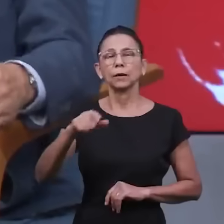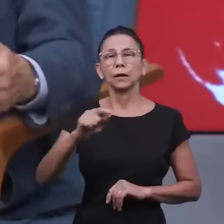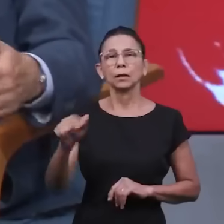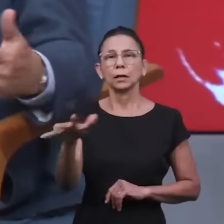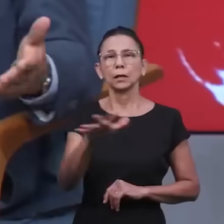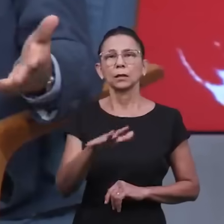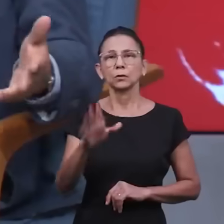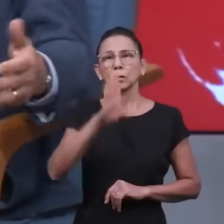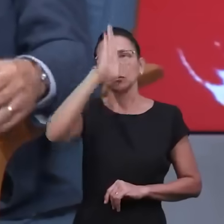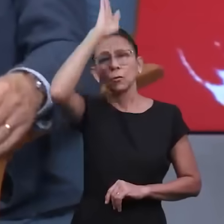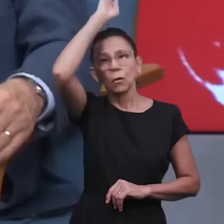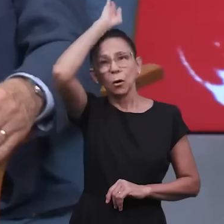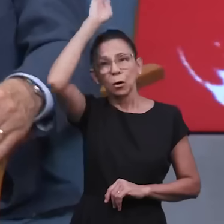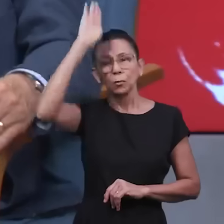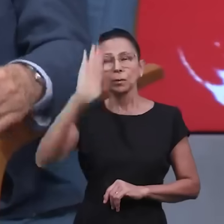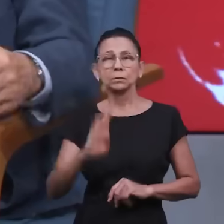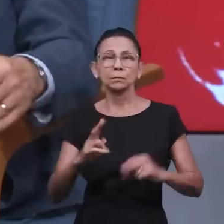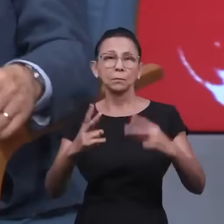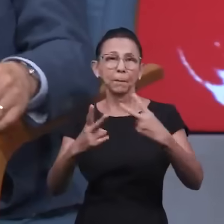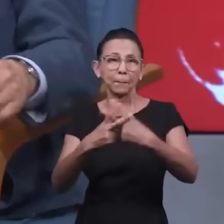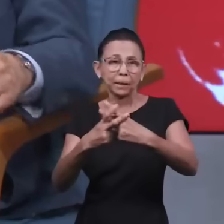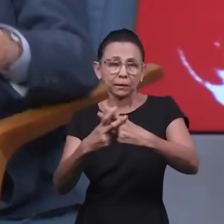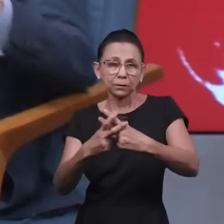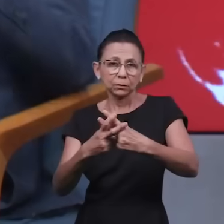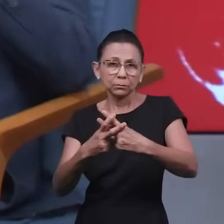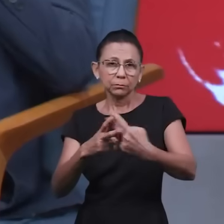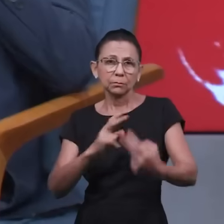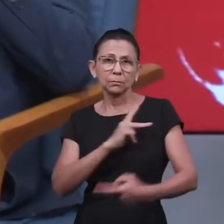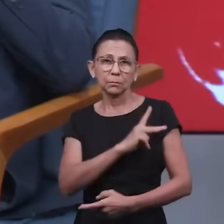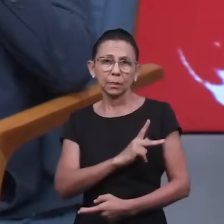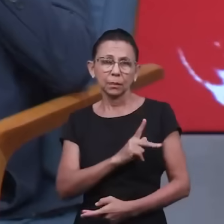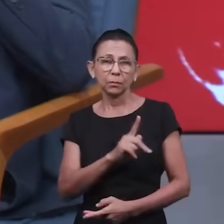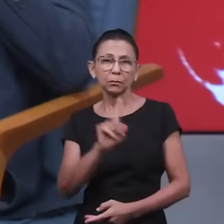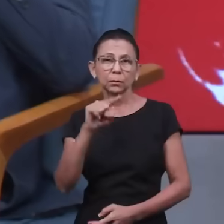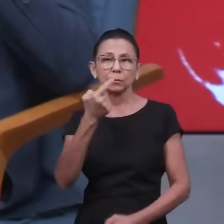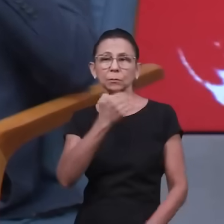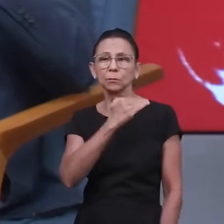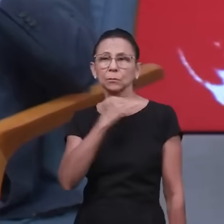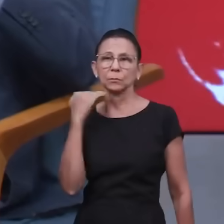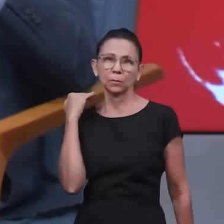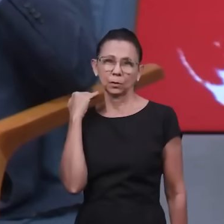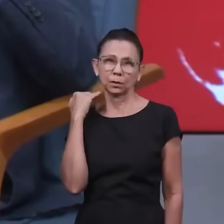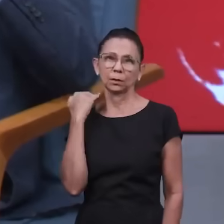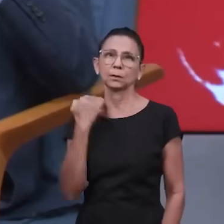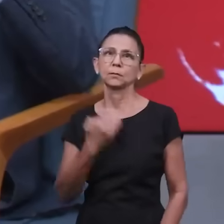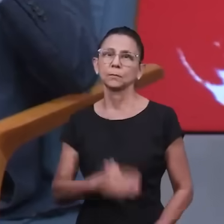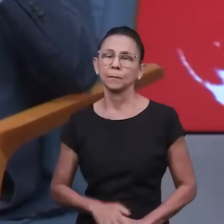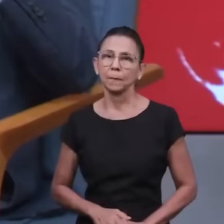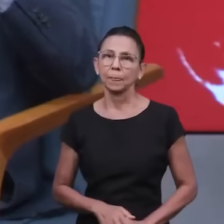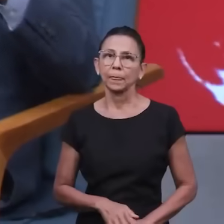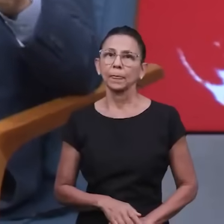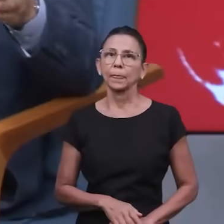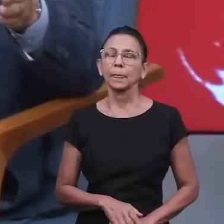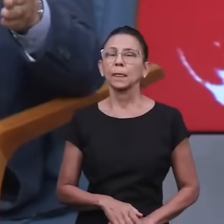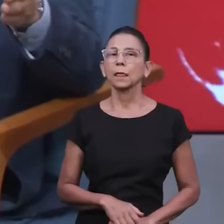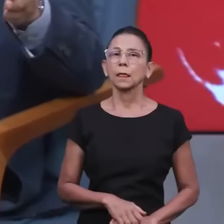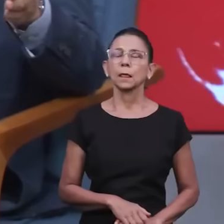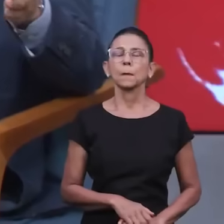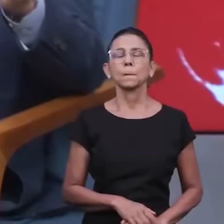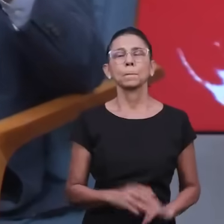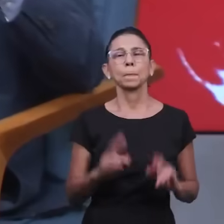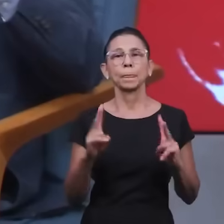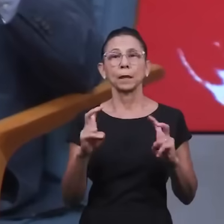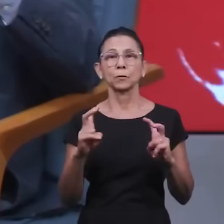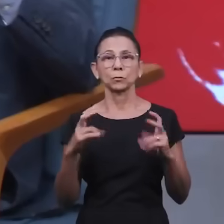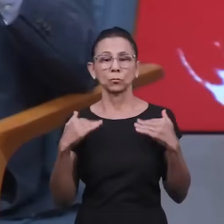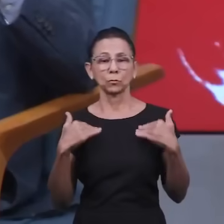a Roma e ali ele é preso e dizem que depois ele morre ali. O início, nós estamos falando sobre